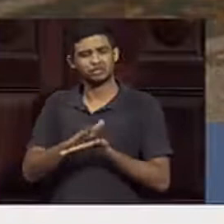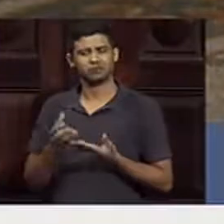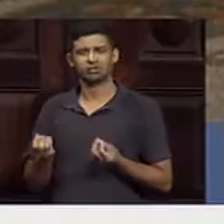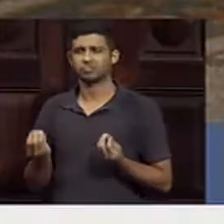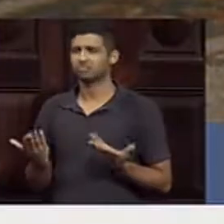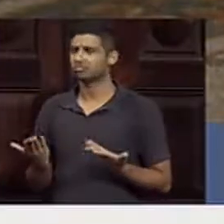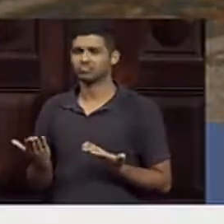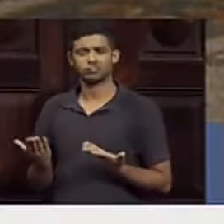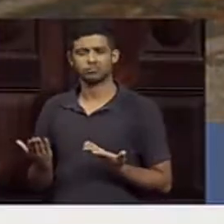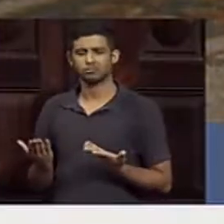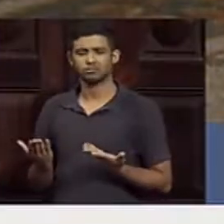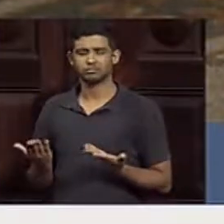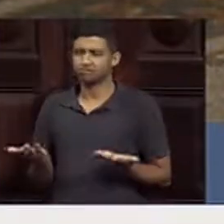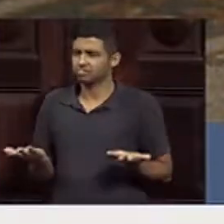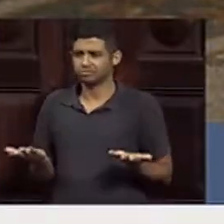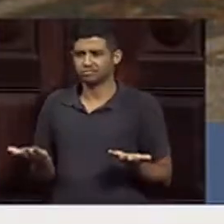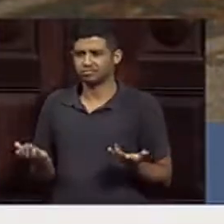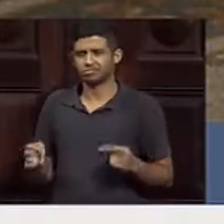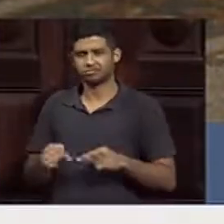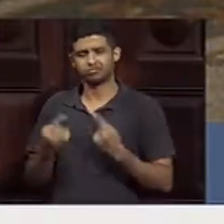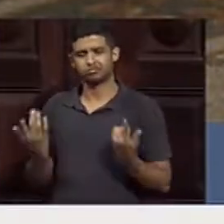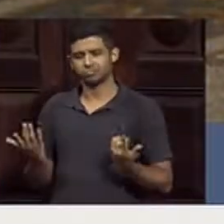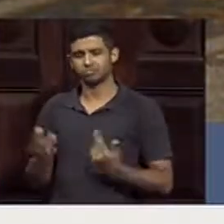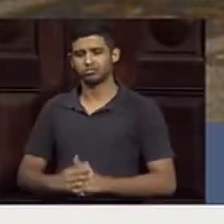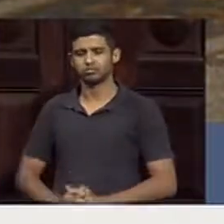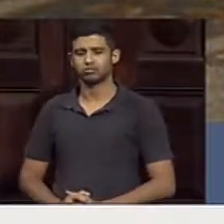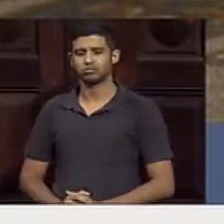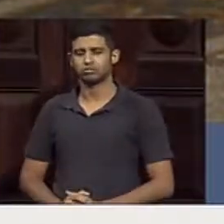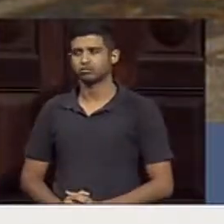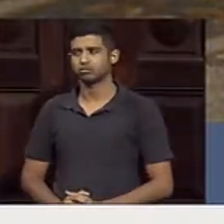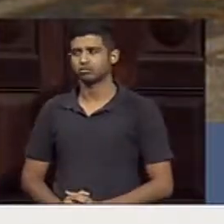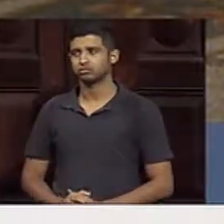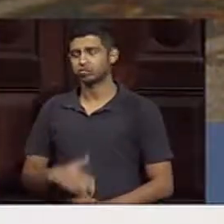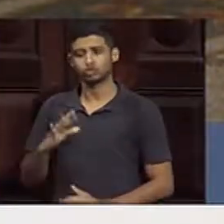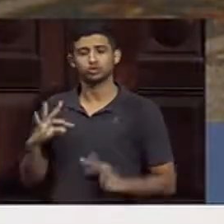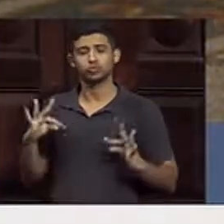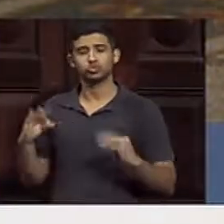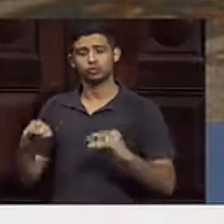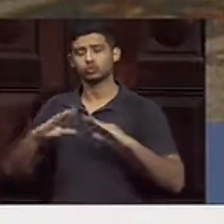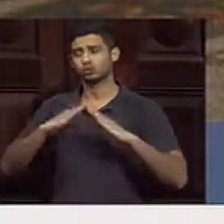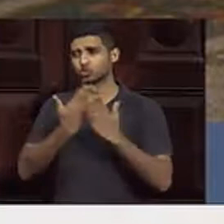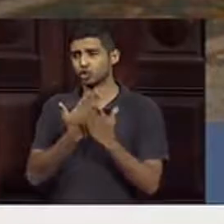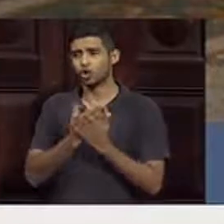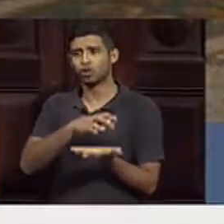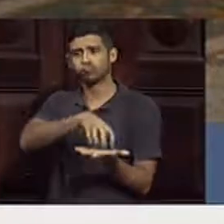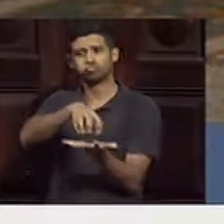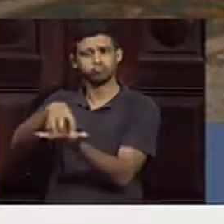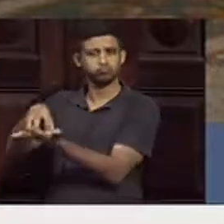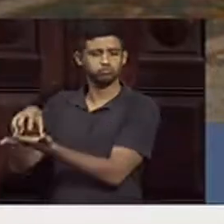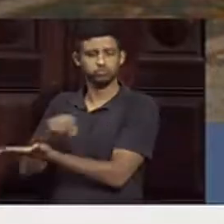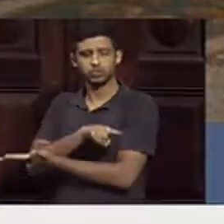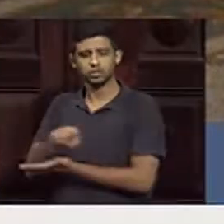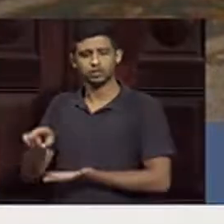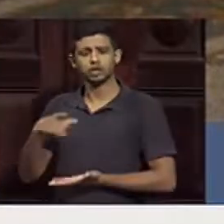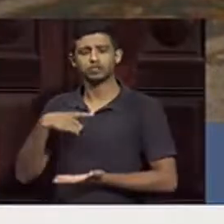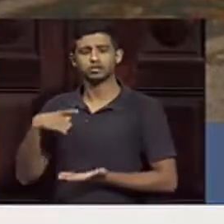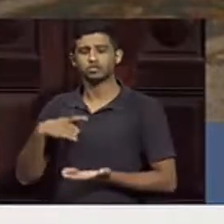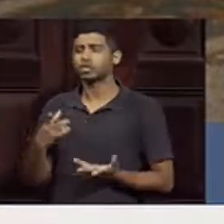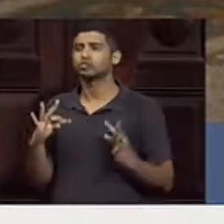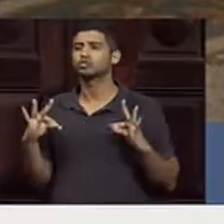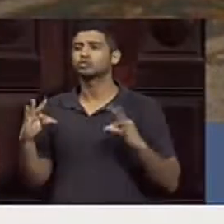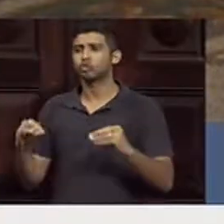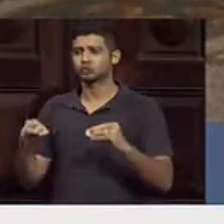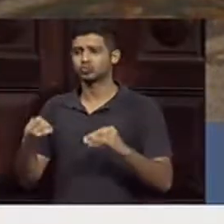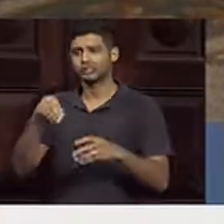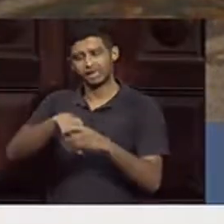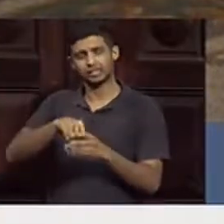enorme de educadores cuidando só da educação inclusiva. Todas as unidades de Niterói têm salas de recursos especiais, todas